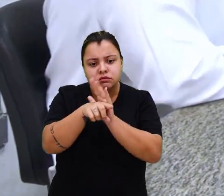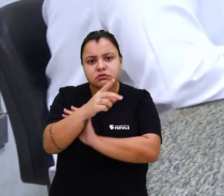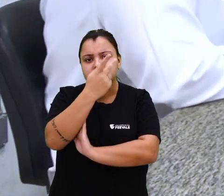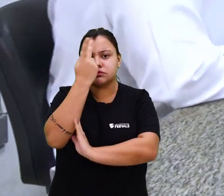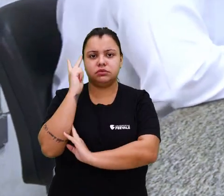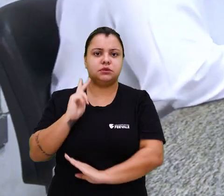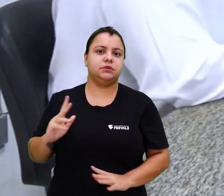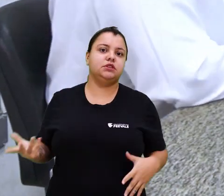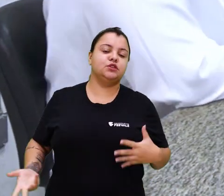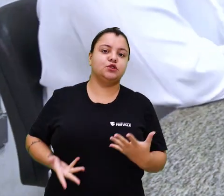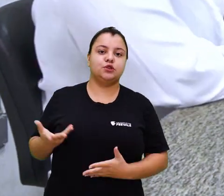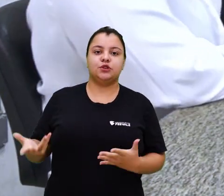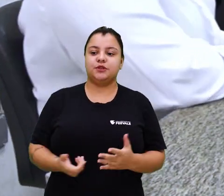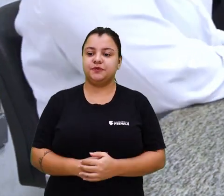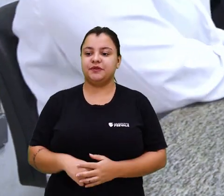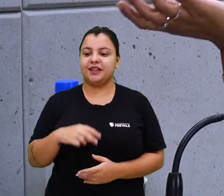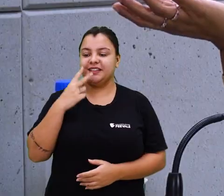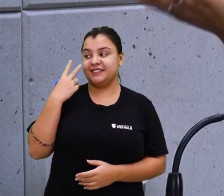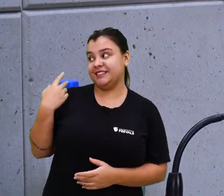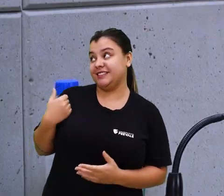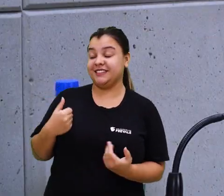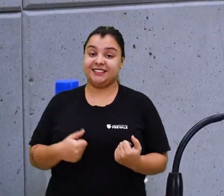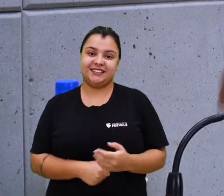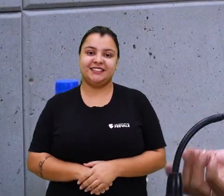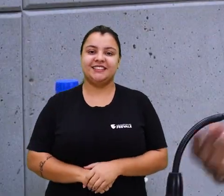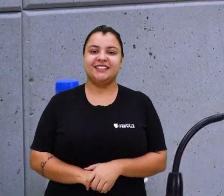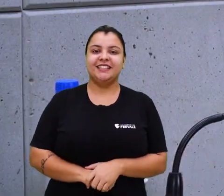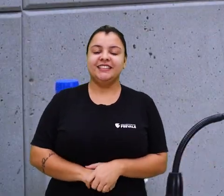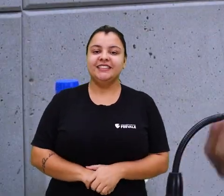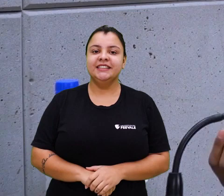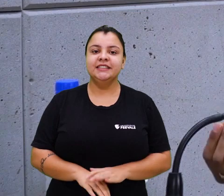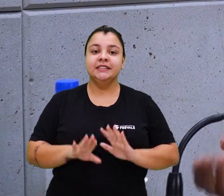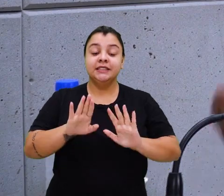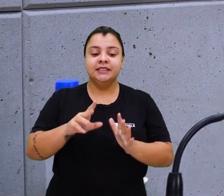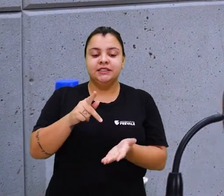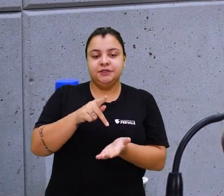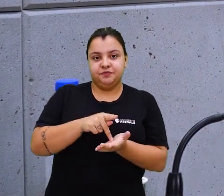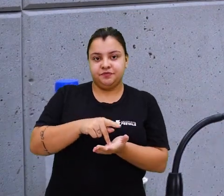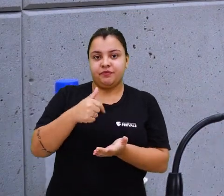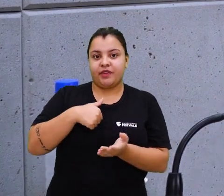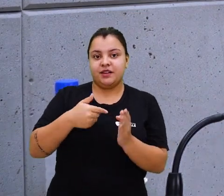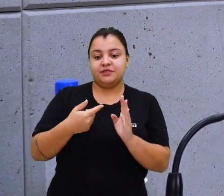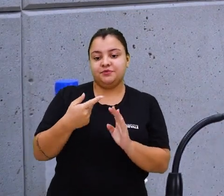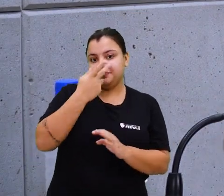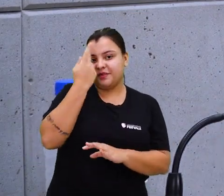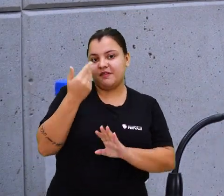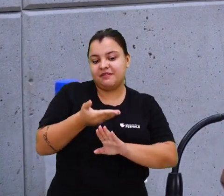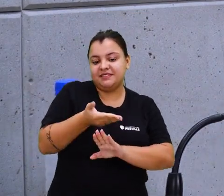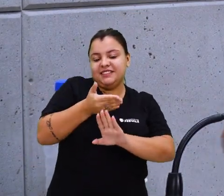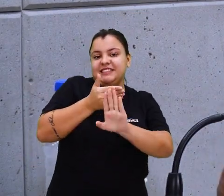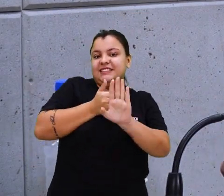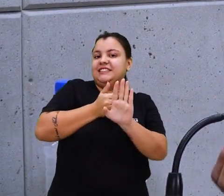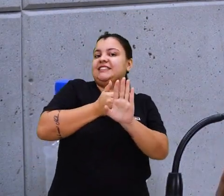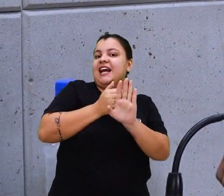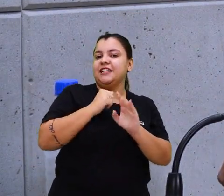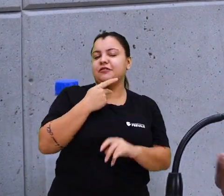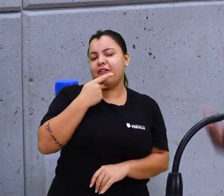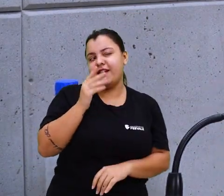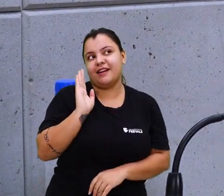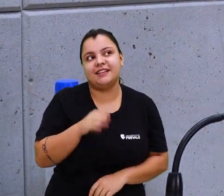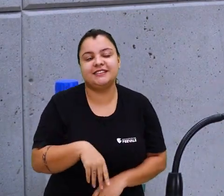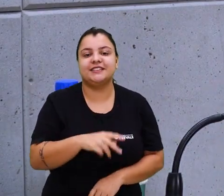procurando Socorro eu tô vendo É porque a verdade é que eu sou a pessoa dos bastidores eu falei isso pro